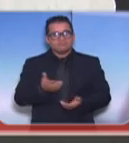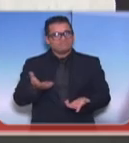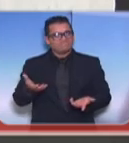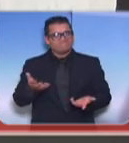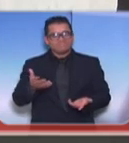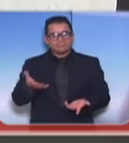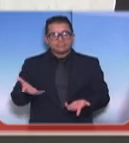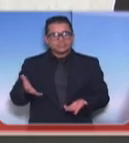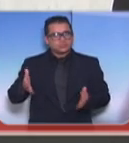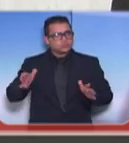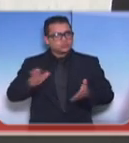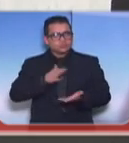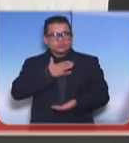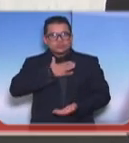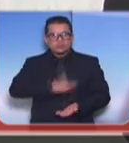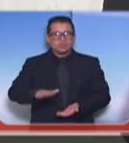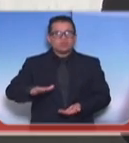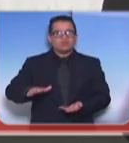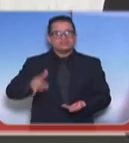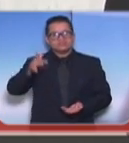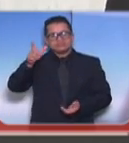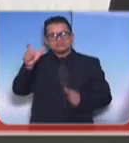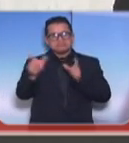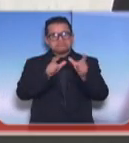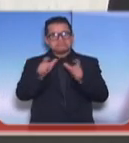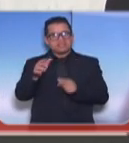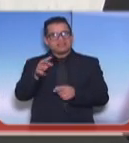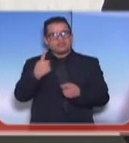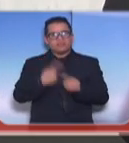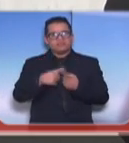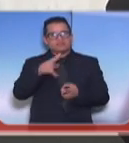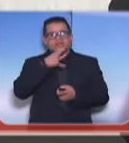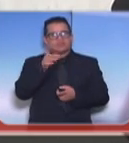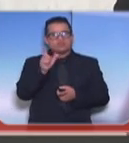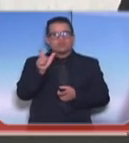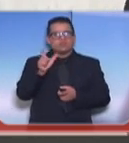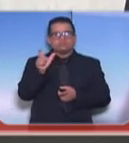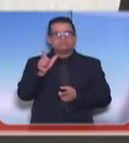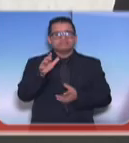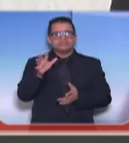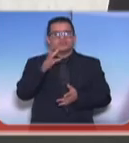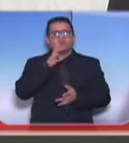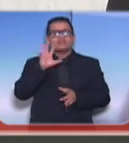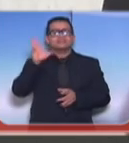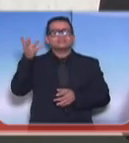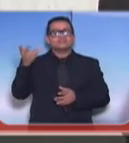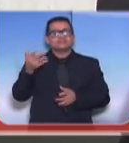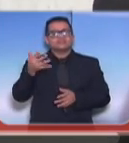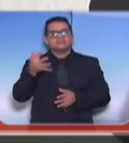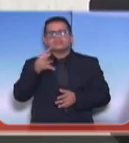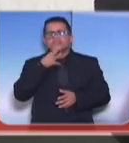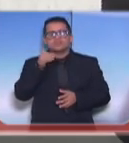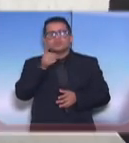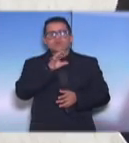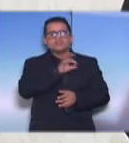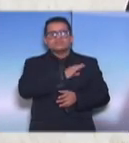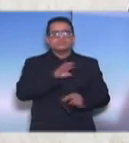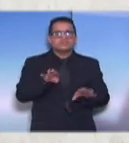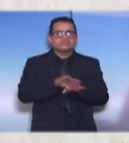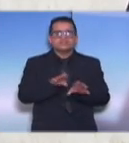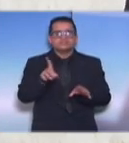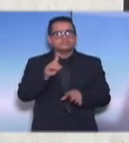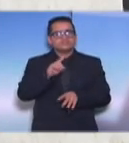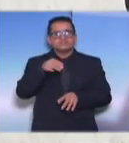as palavras do ouvidor, onde mostrou uma total falta de conhecimento de causa, não conhece as suas polícias, nem a